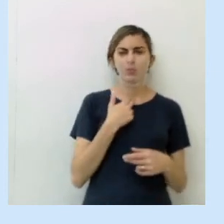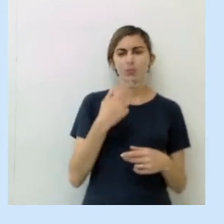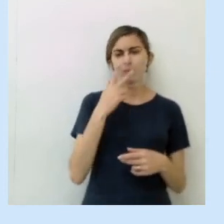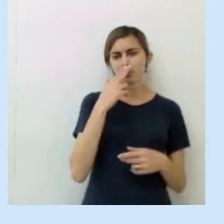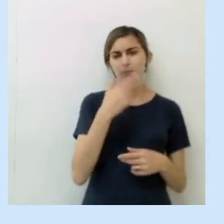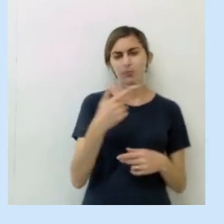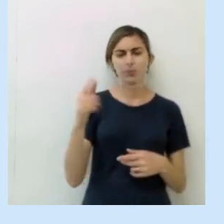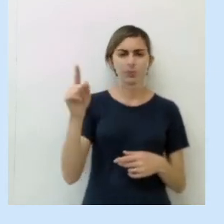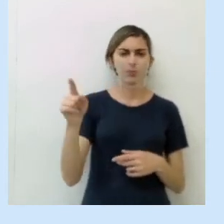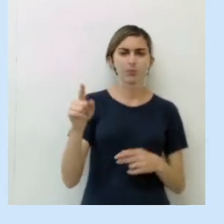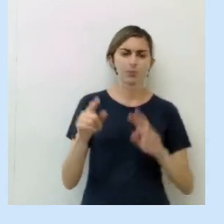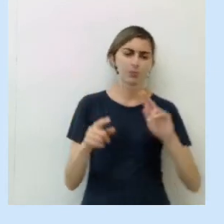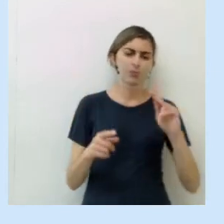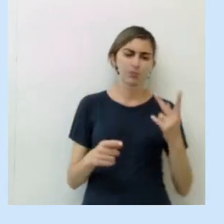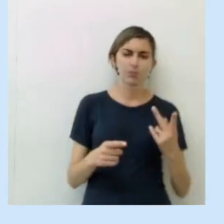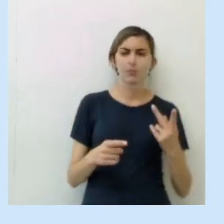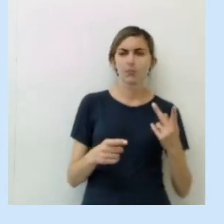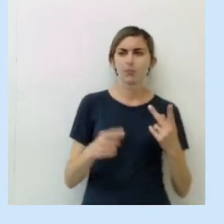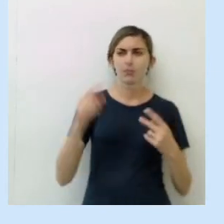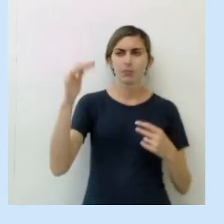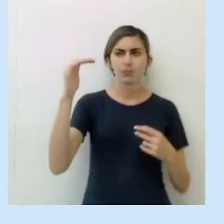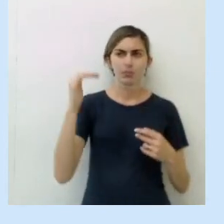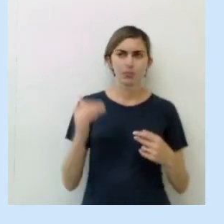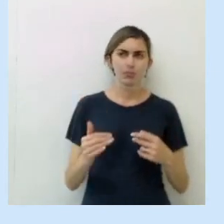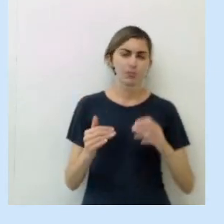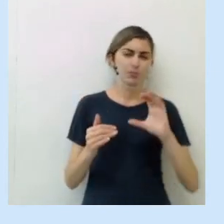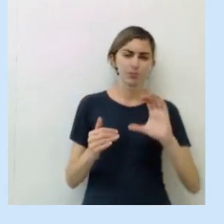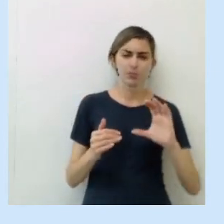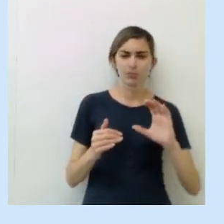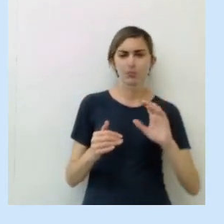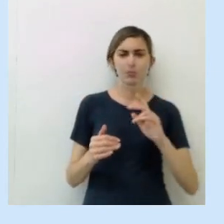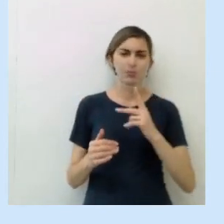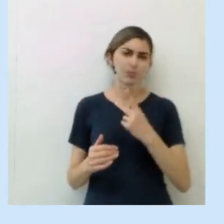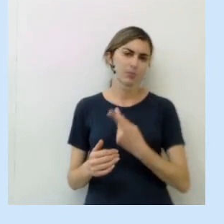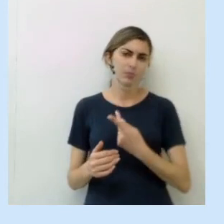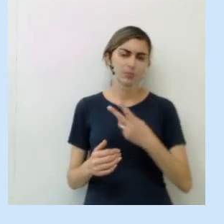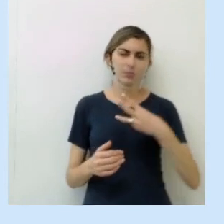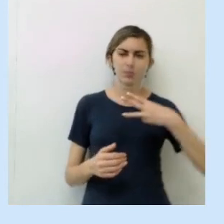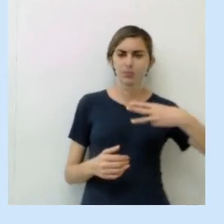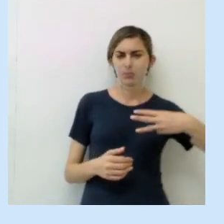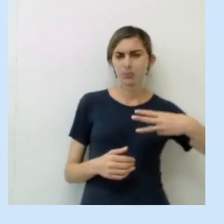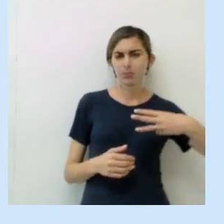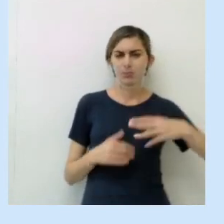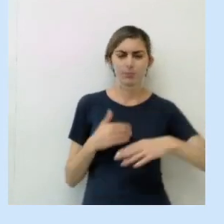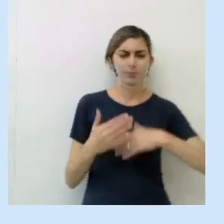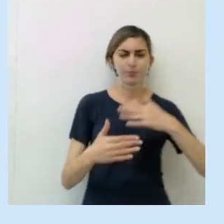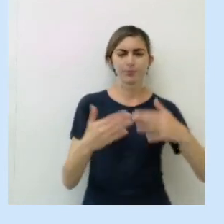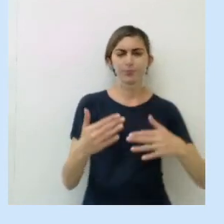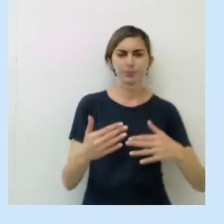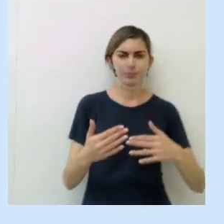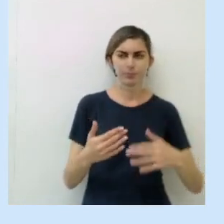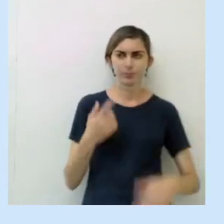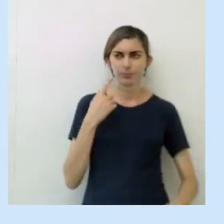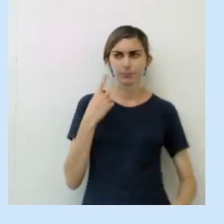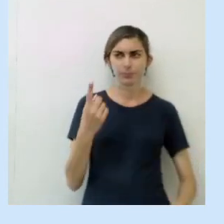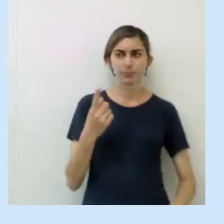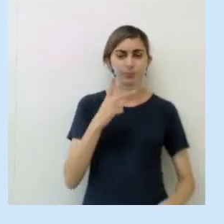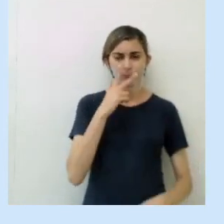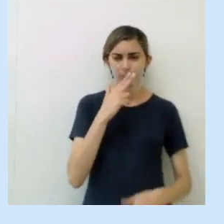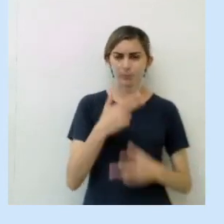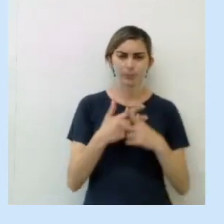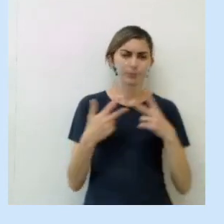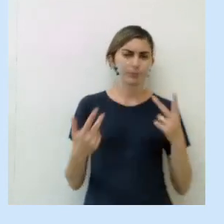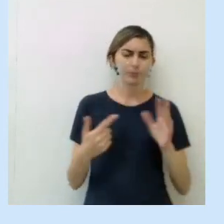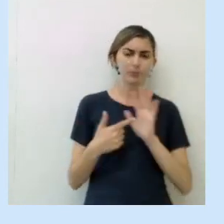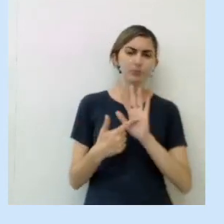ó. Aqui pode ser H e aqui pode ser o CH3 no processo. Certo, pessoal? Mesma coisa que eu